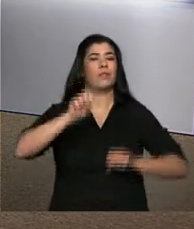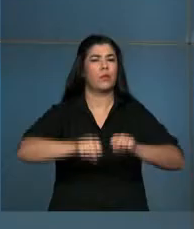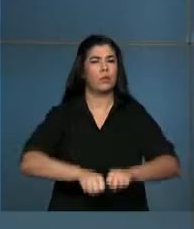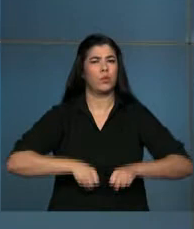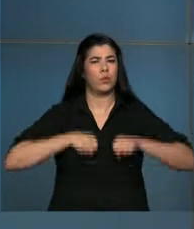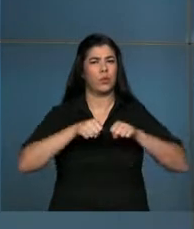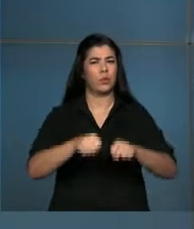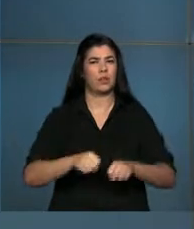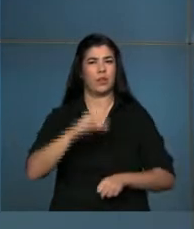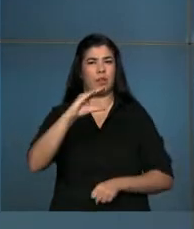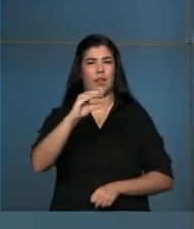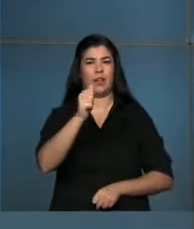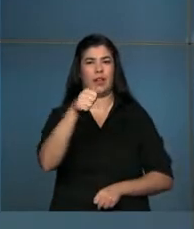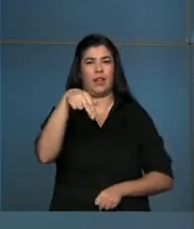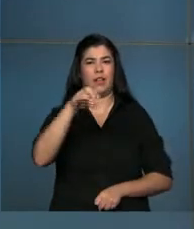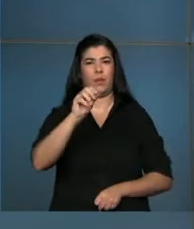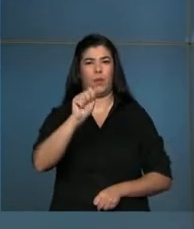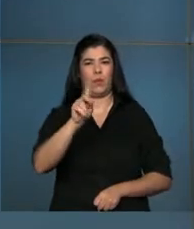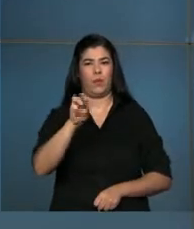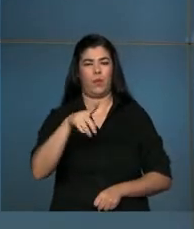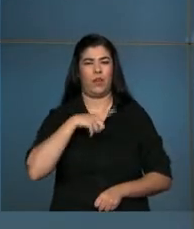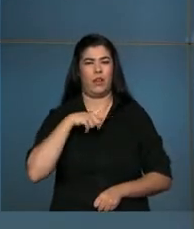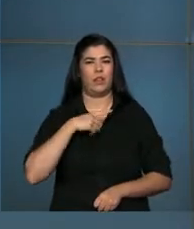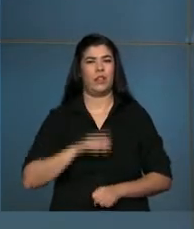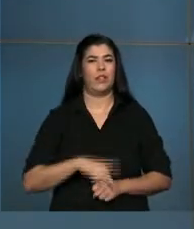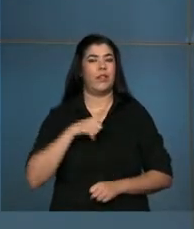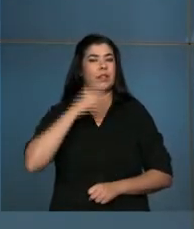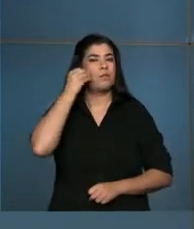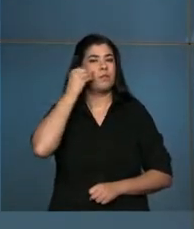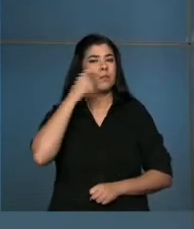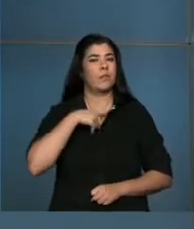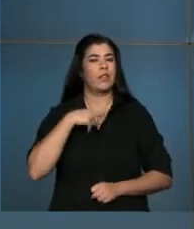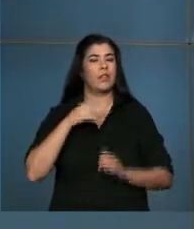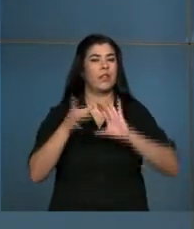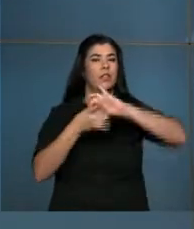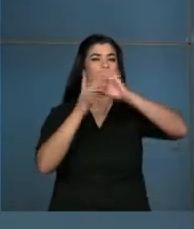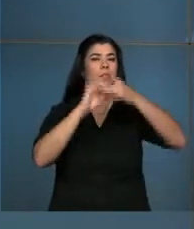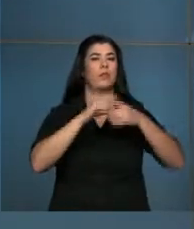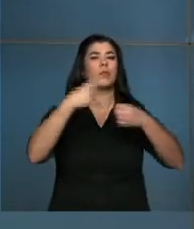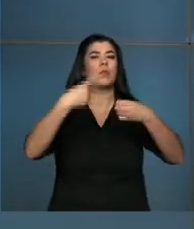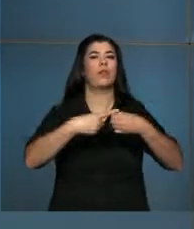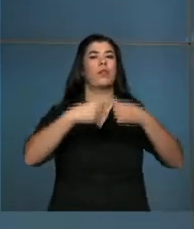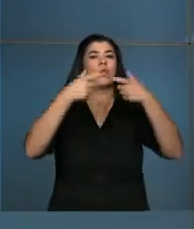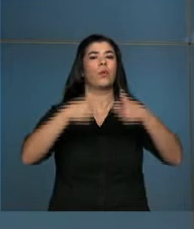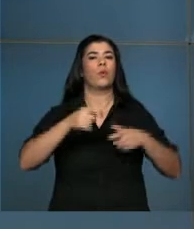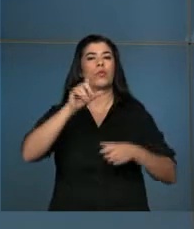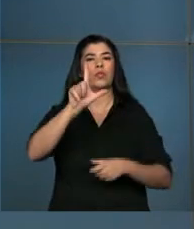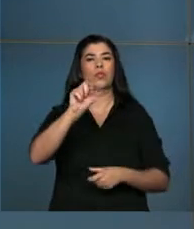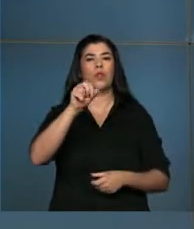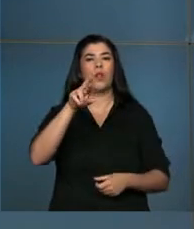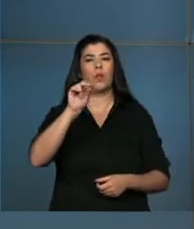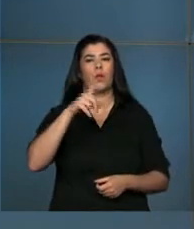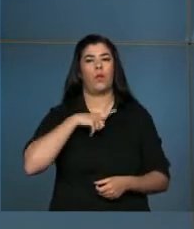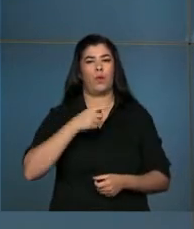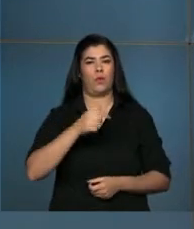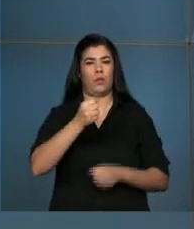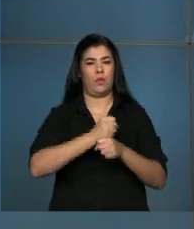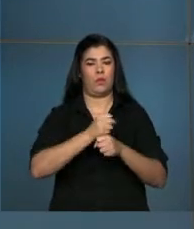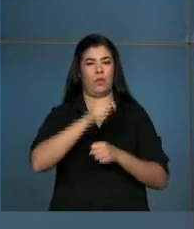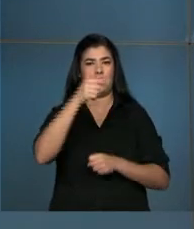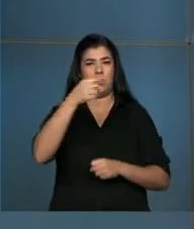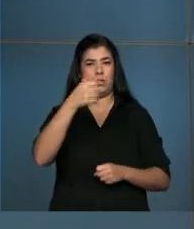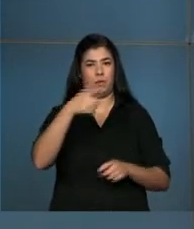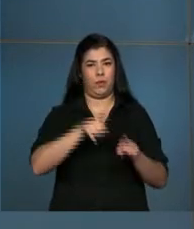feminina. Ana acumula a experiência de ter participado da Olimpíada de Londres em 2012 e tem uma prata no Mundial